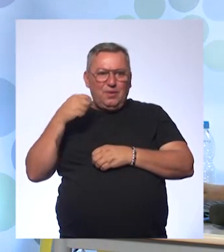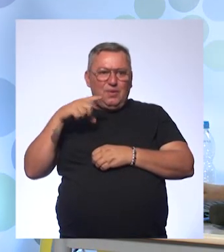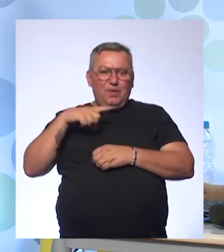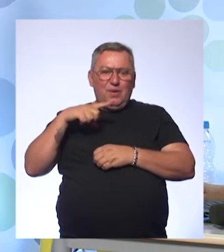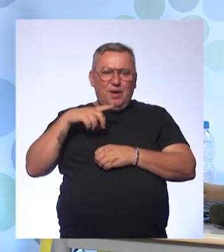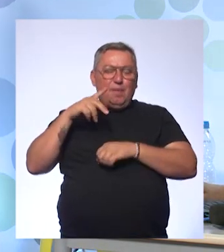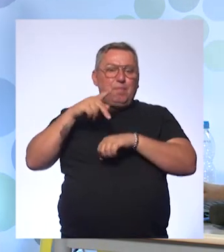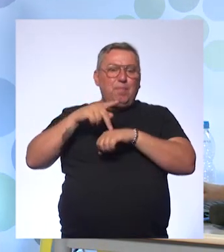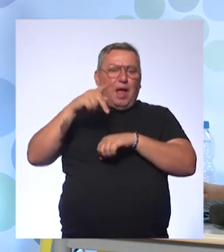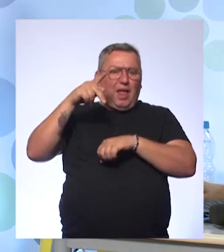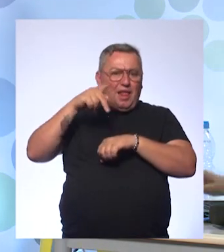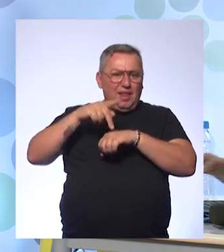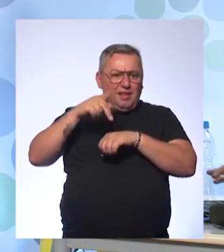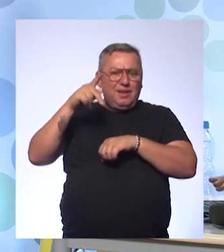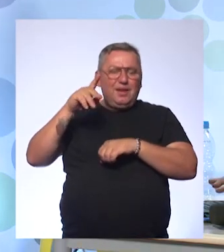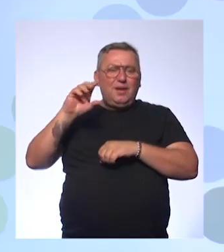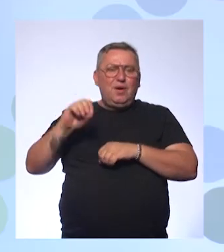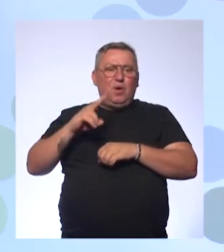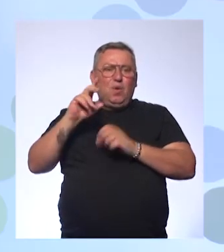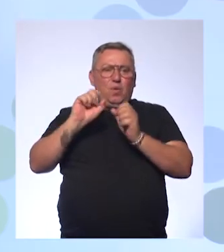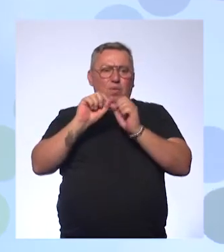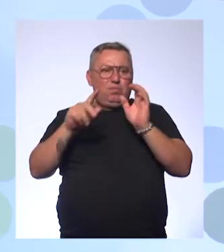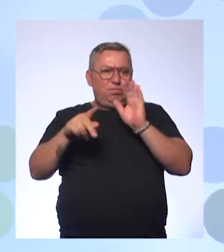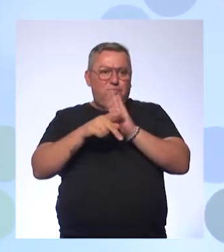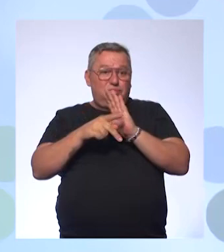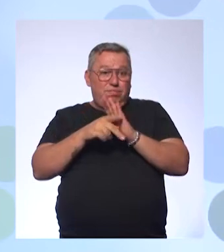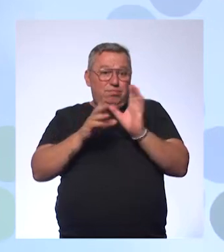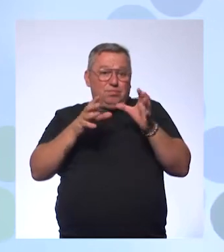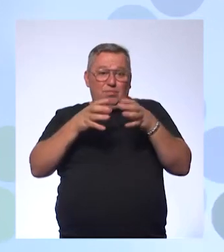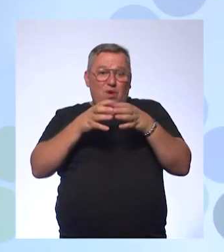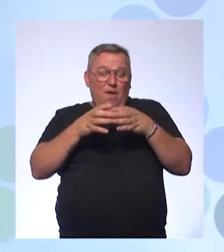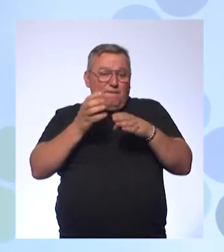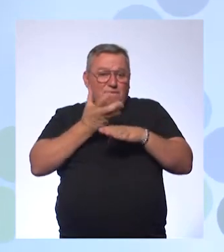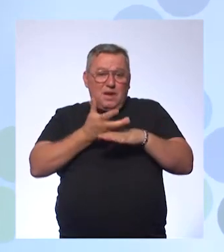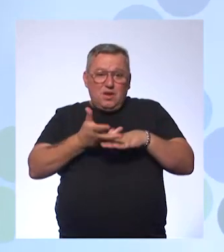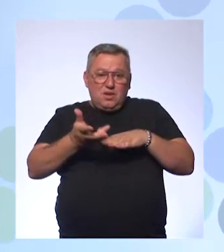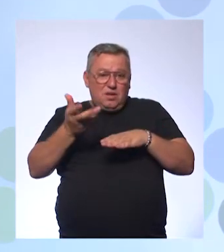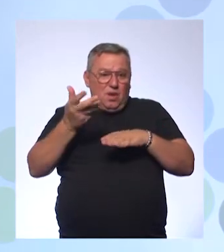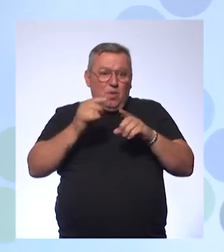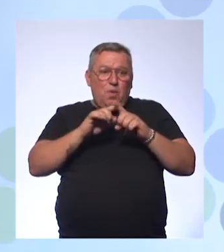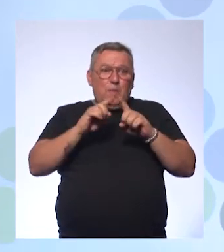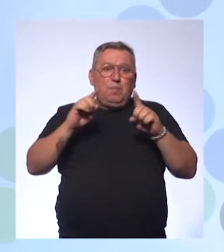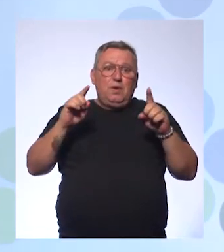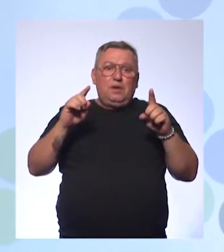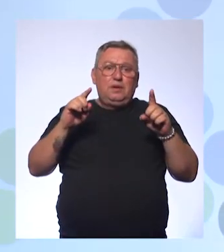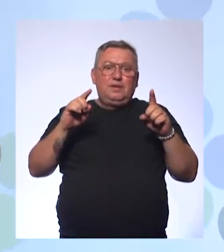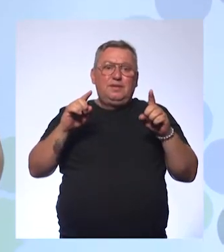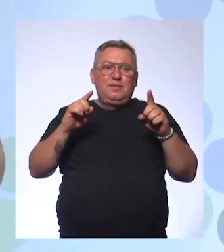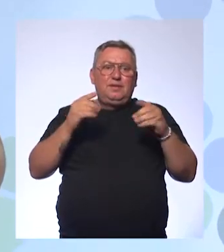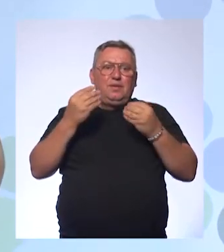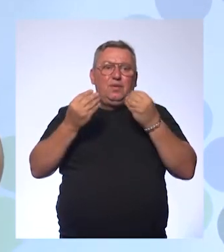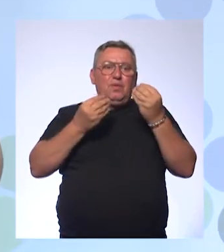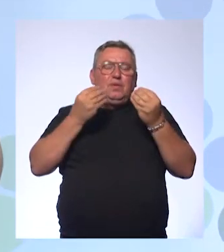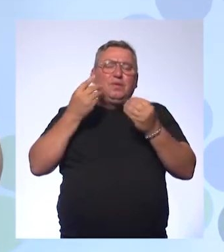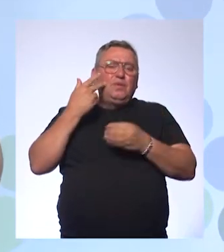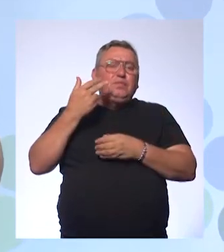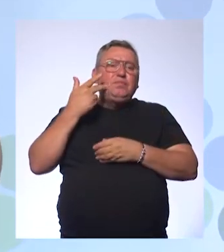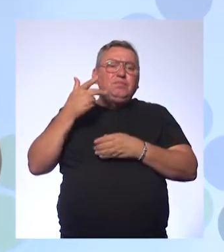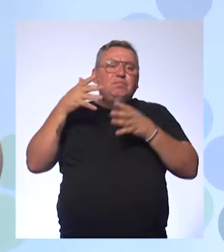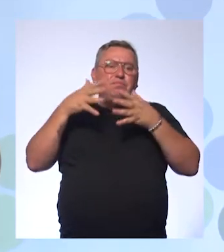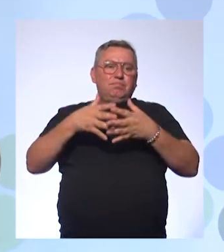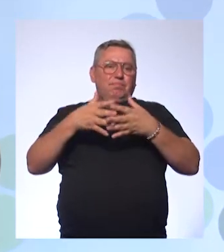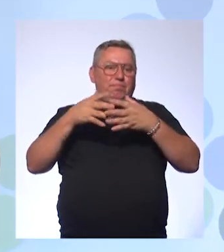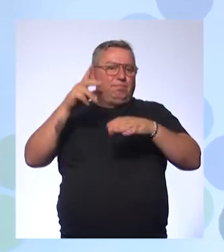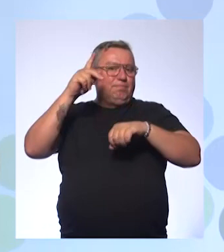eram rochas, ou eles faziam parte, sei lá, do grupo dos vegetais, mas comumente aí confundidos